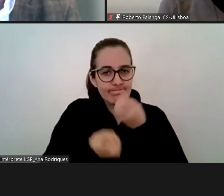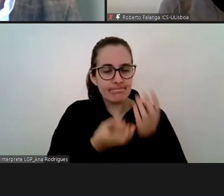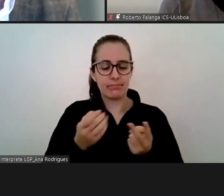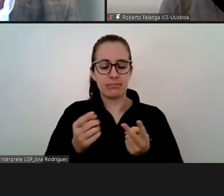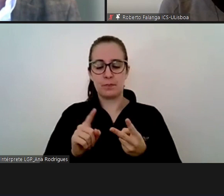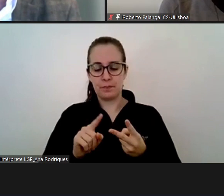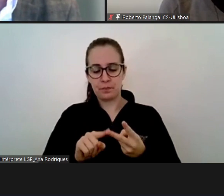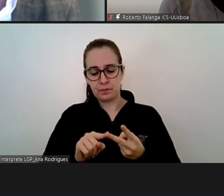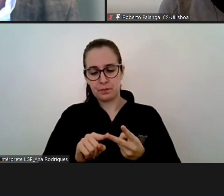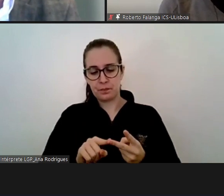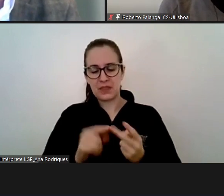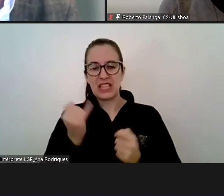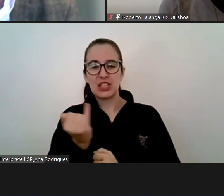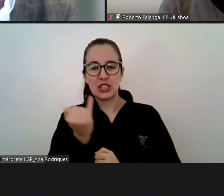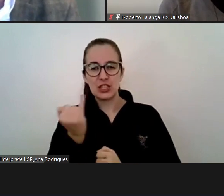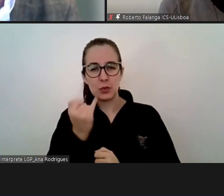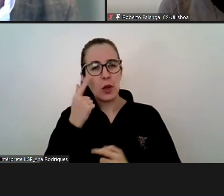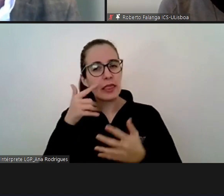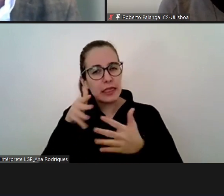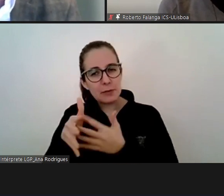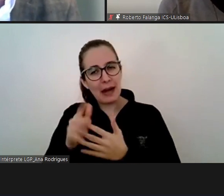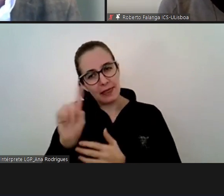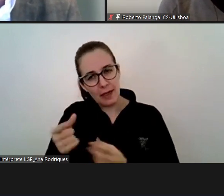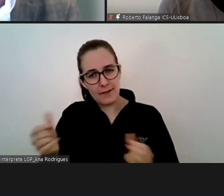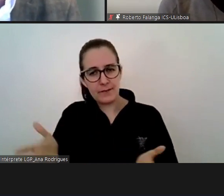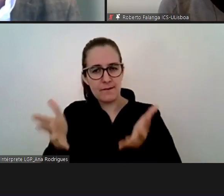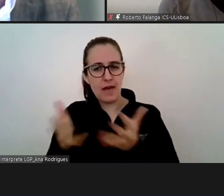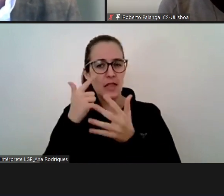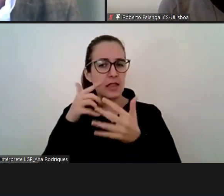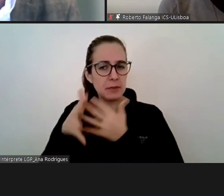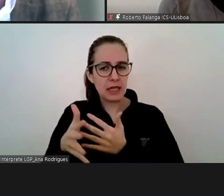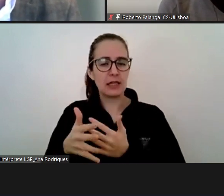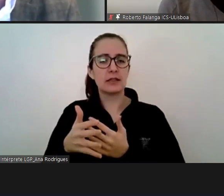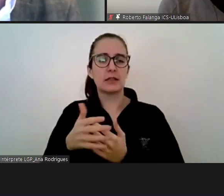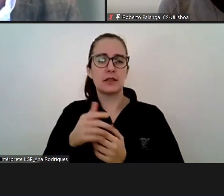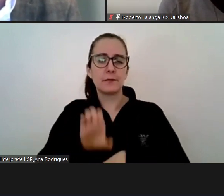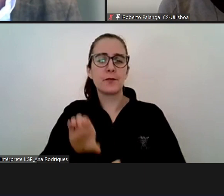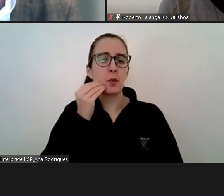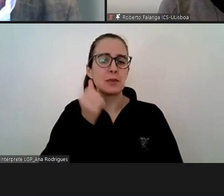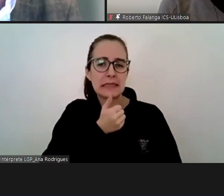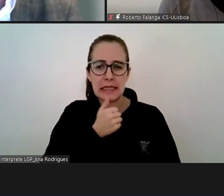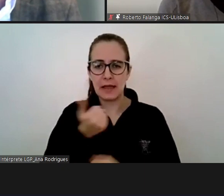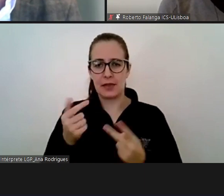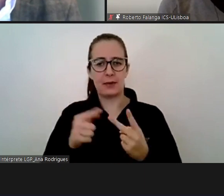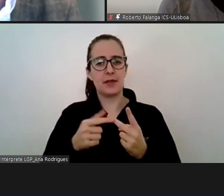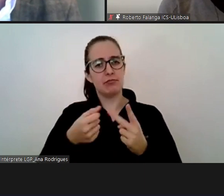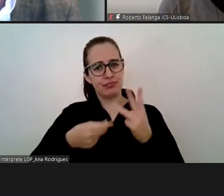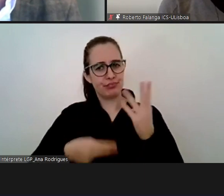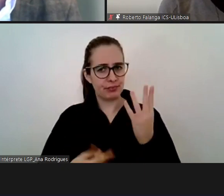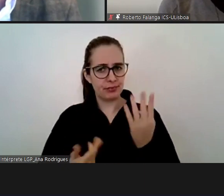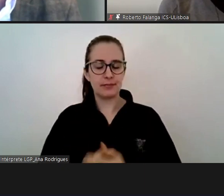fazer com que as instituições sejam mais transparentes nos processos de decisão, etc.